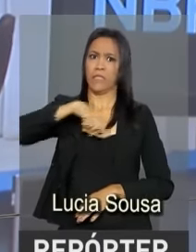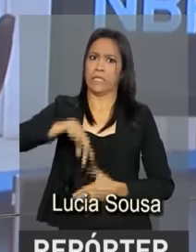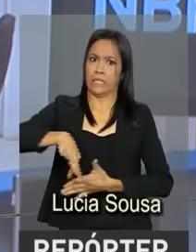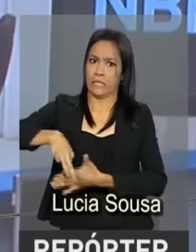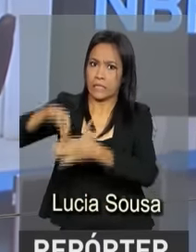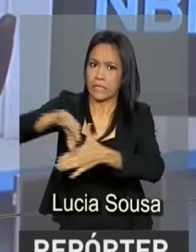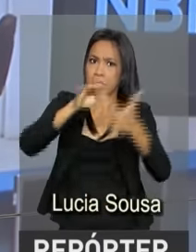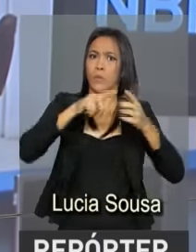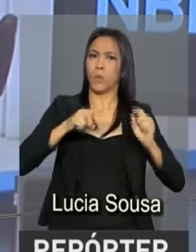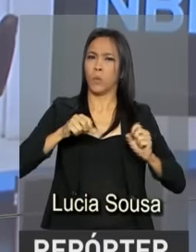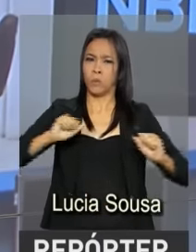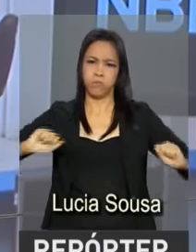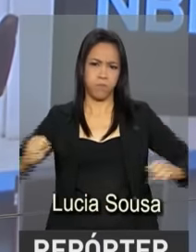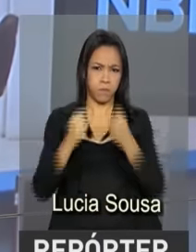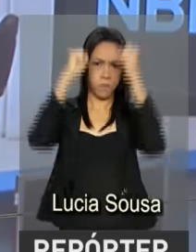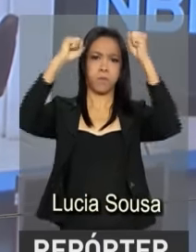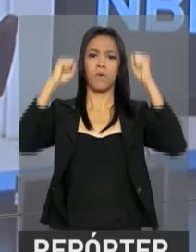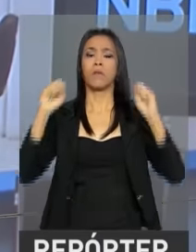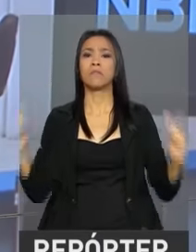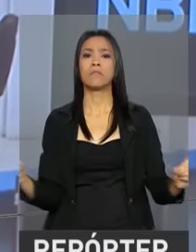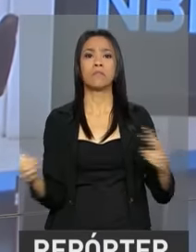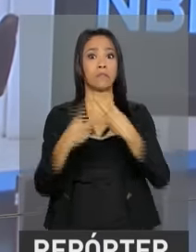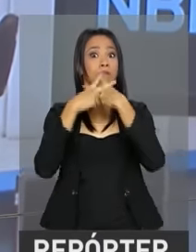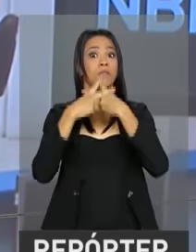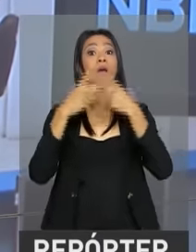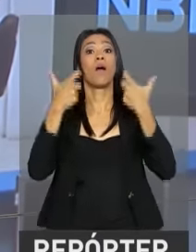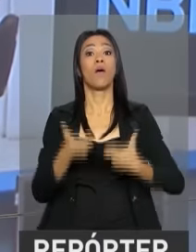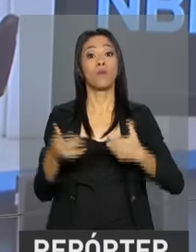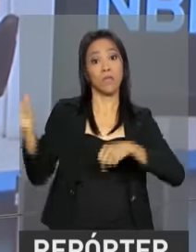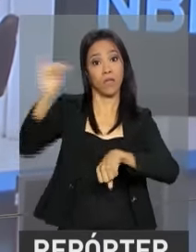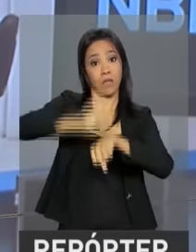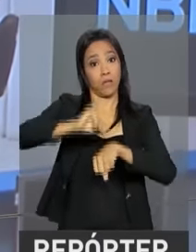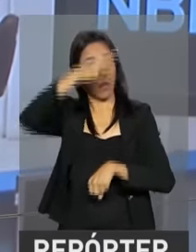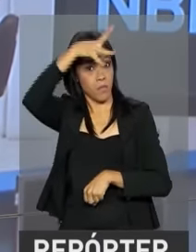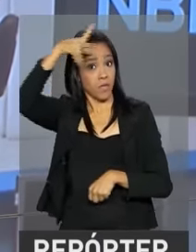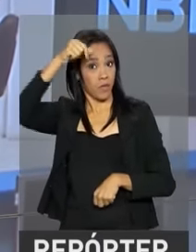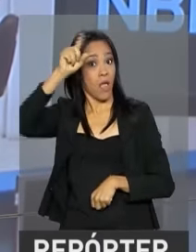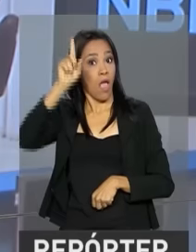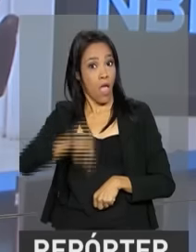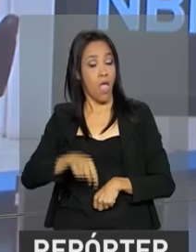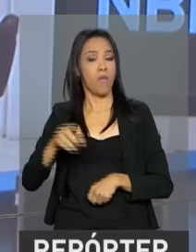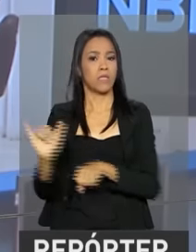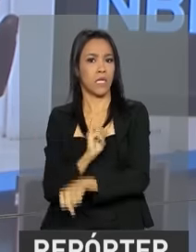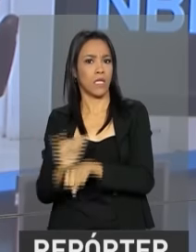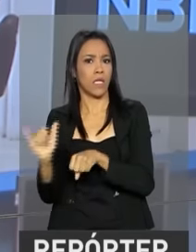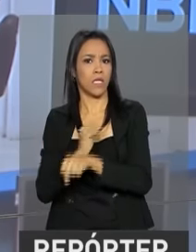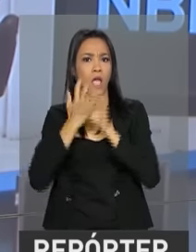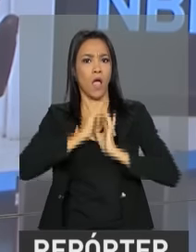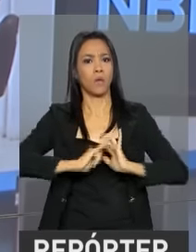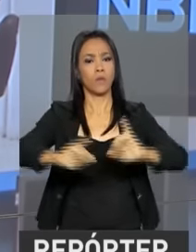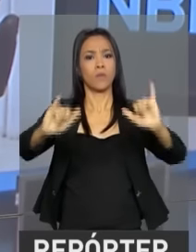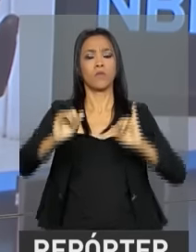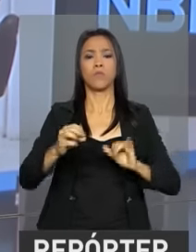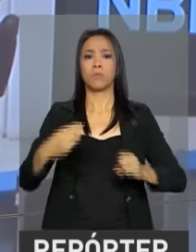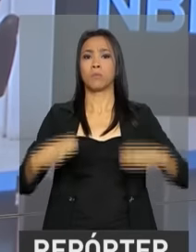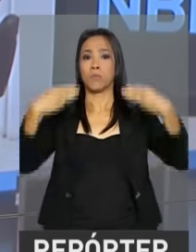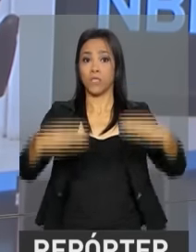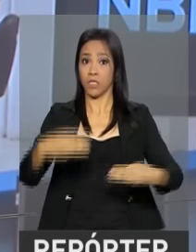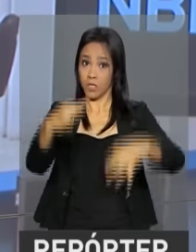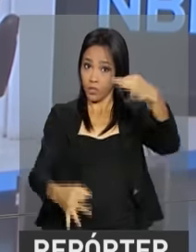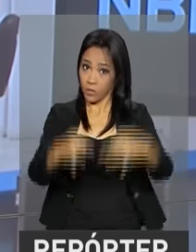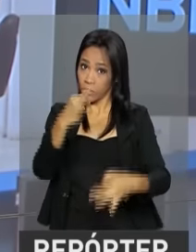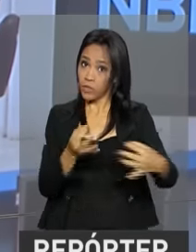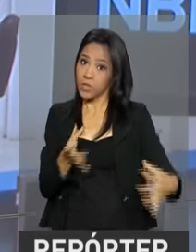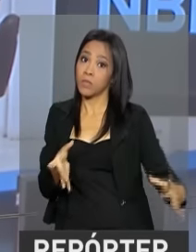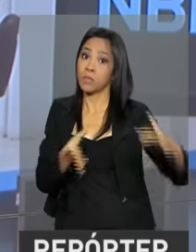Manaus serão transferidos para presídios federais essa foi uma das medidas anunciadas pelo Ministério da Justiça e o estado